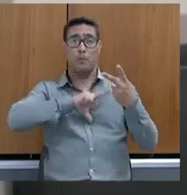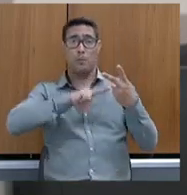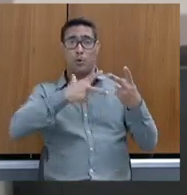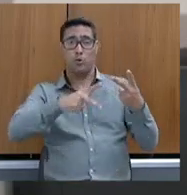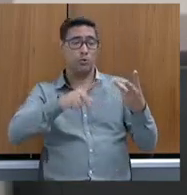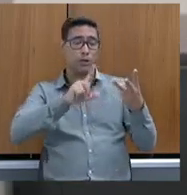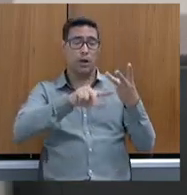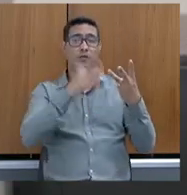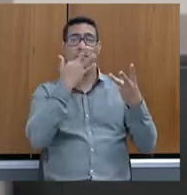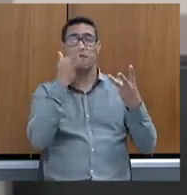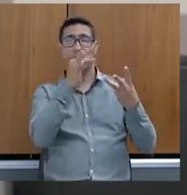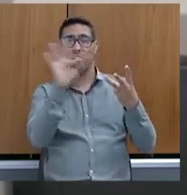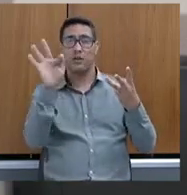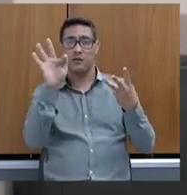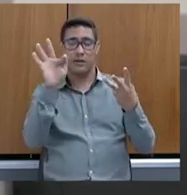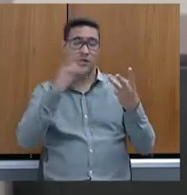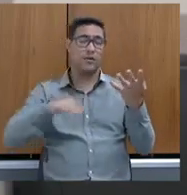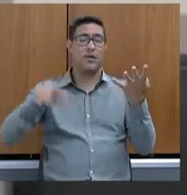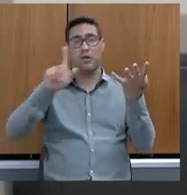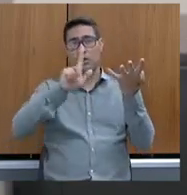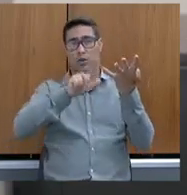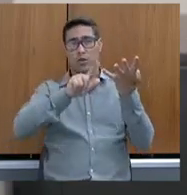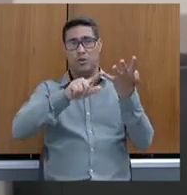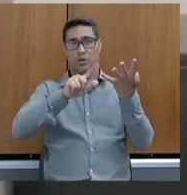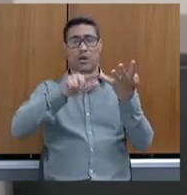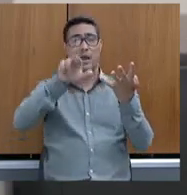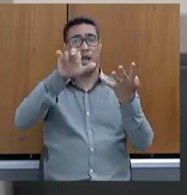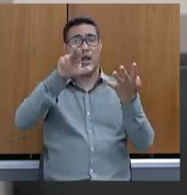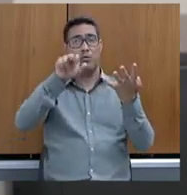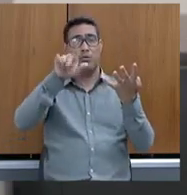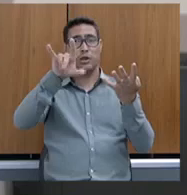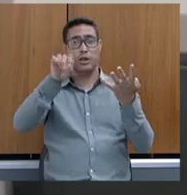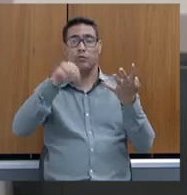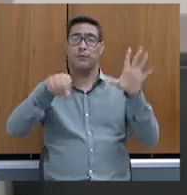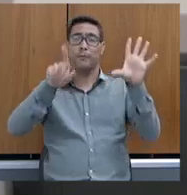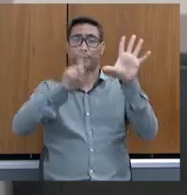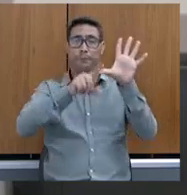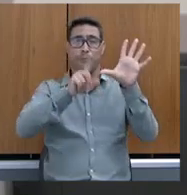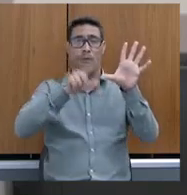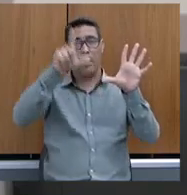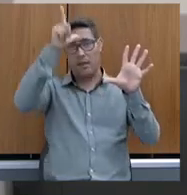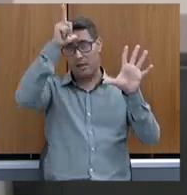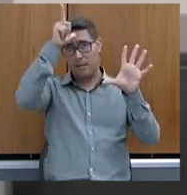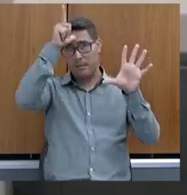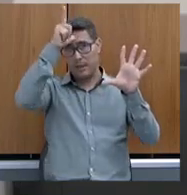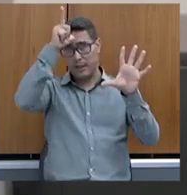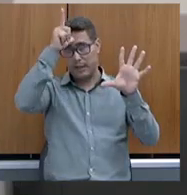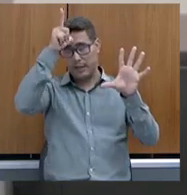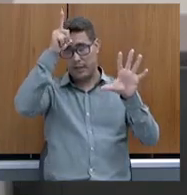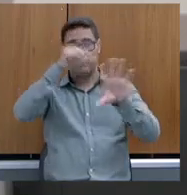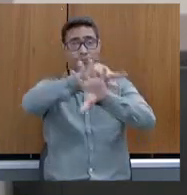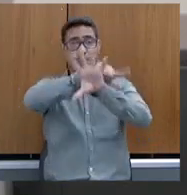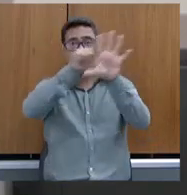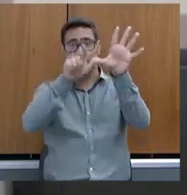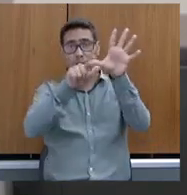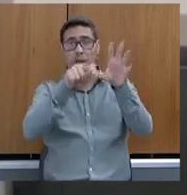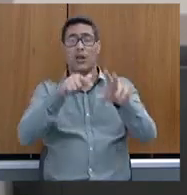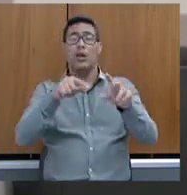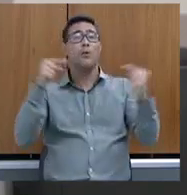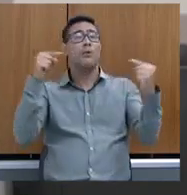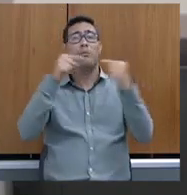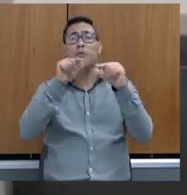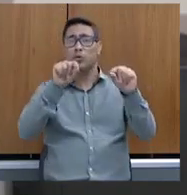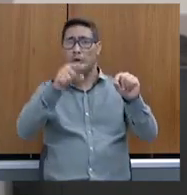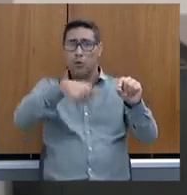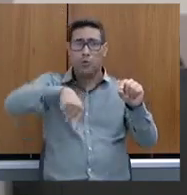a França o quarto é o Reino Unido o quinto é Alemanha ou seja mostra que o nosso turismo